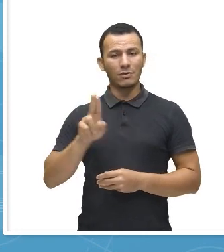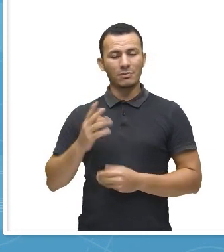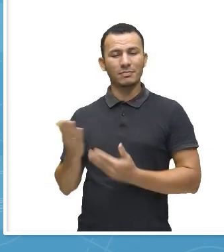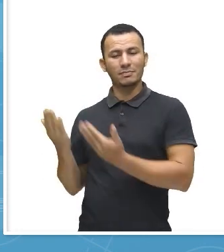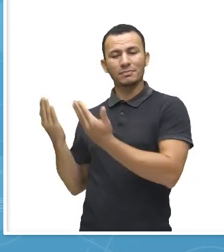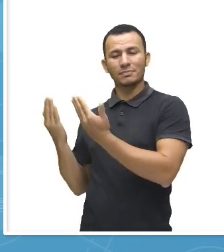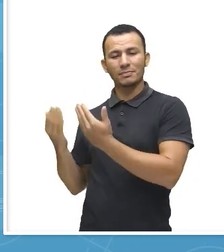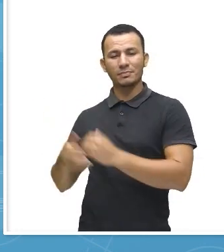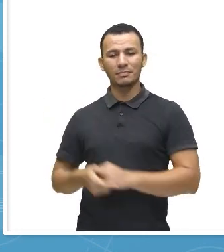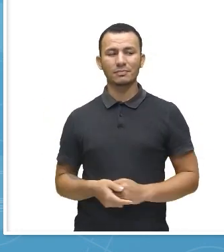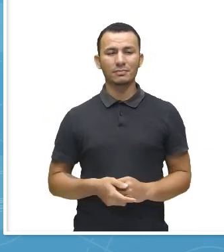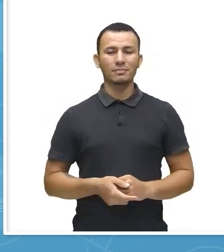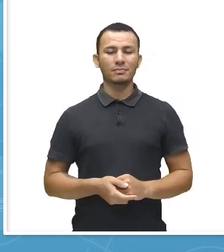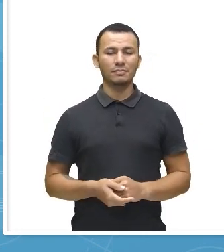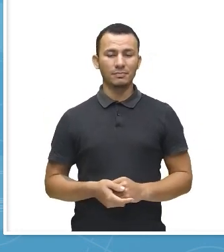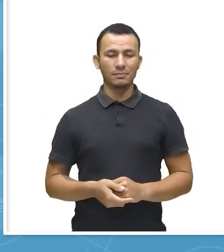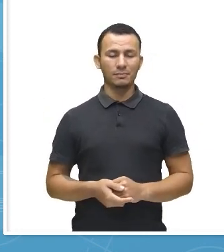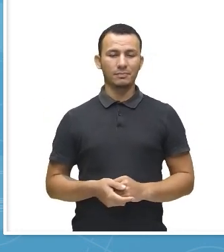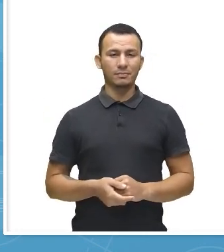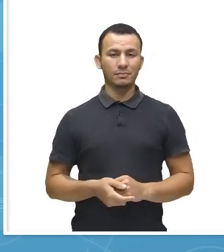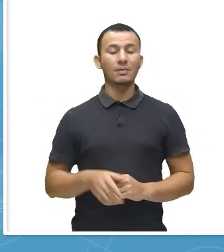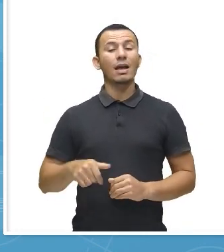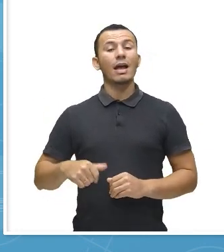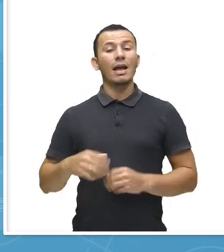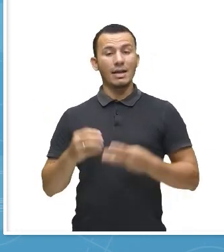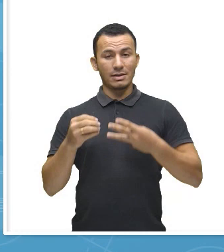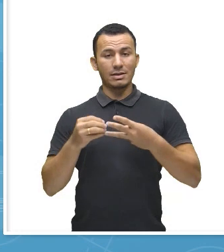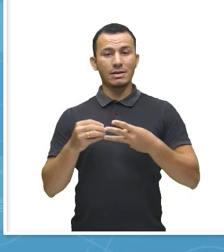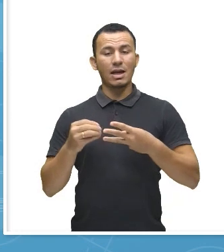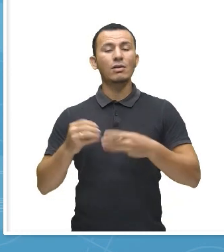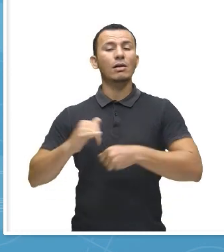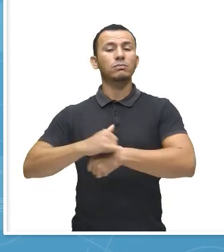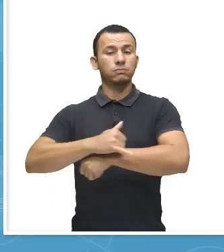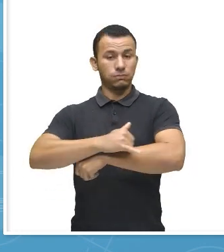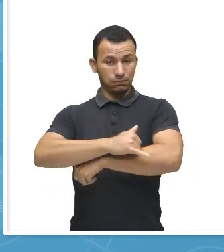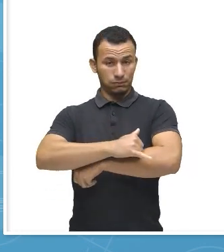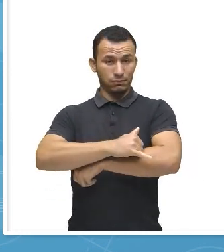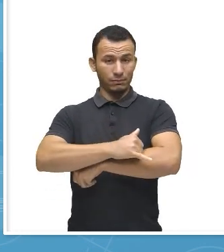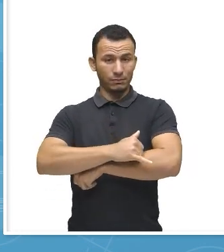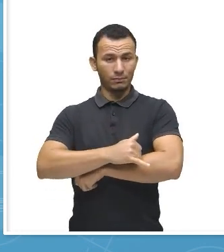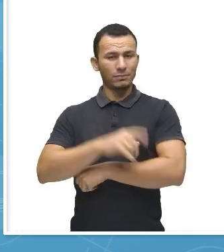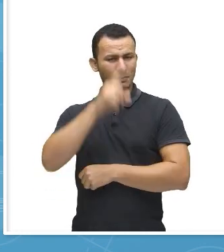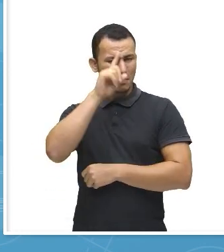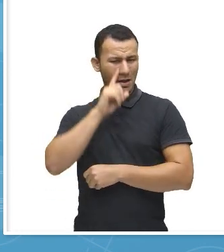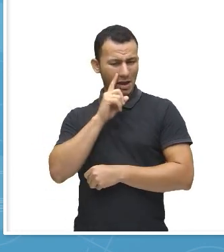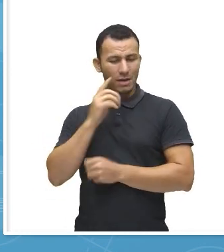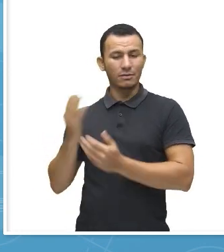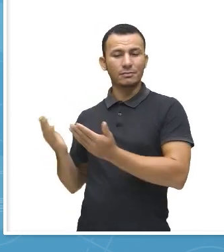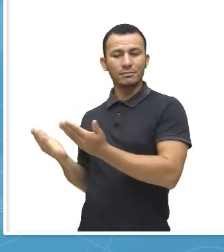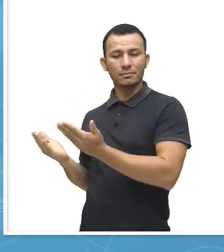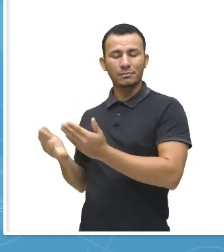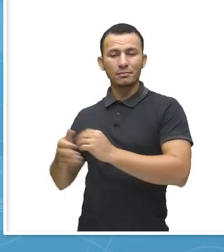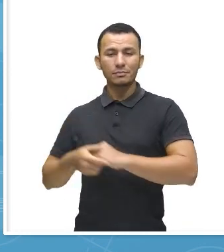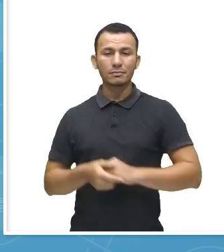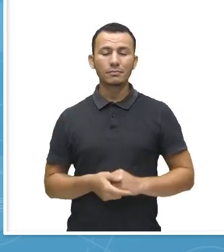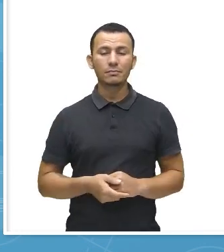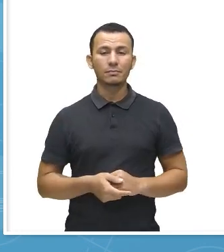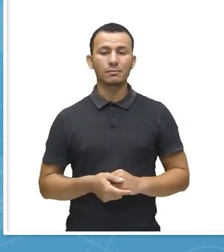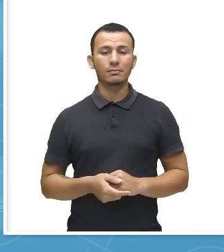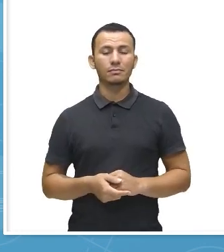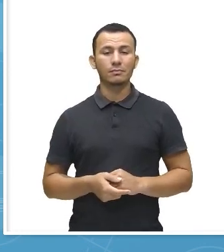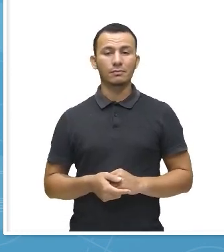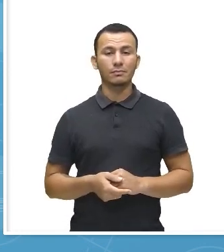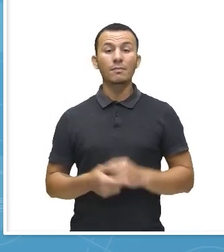Adipócitos, né? São as células de gordura, como nós vimos, são essas aqui. Ó. Elas apresentam aqui um